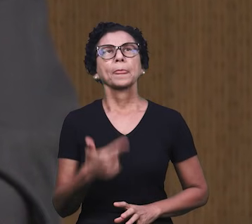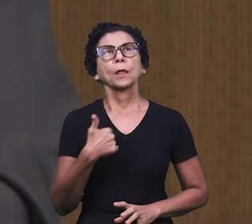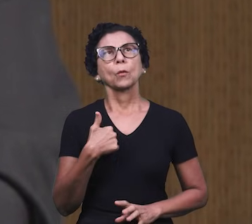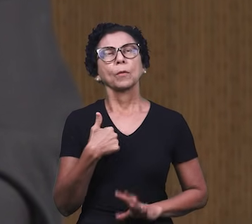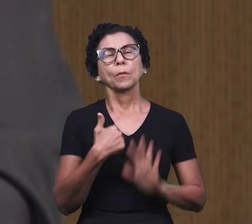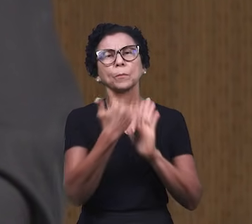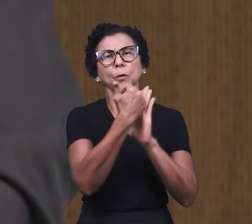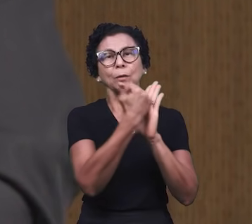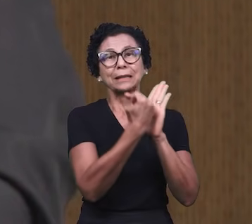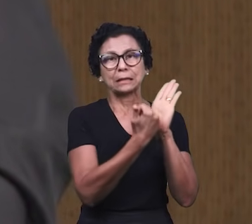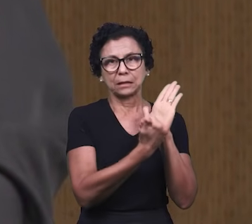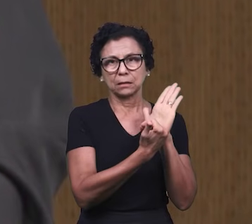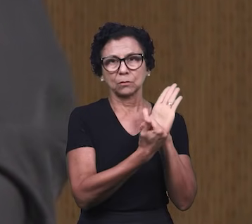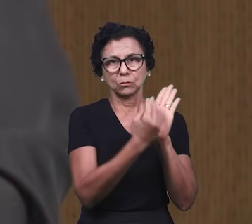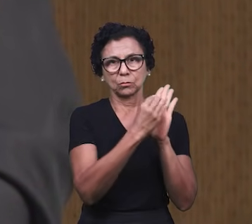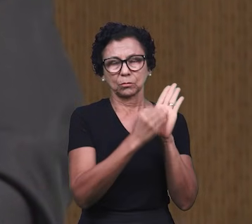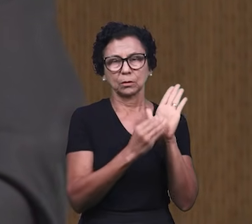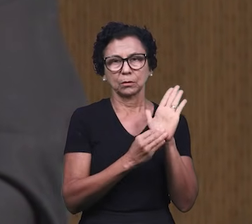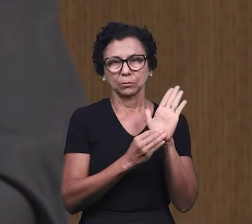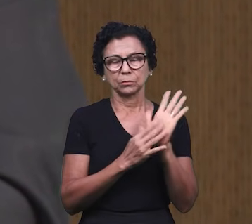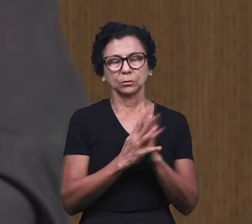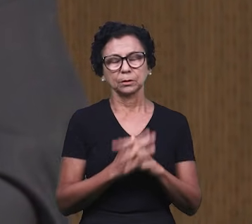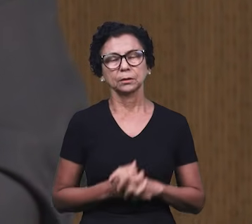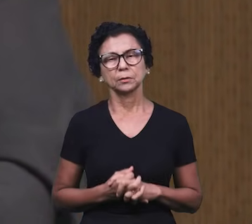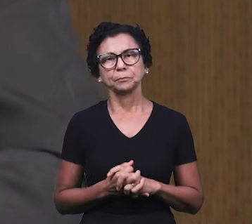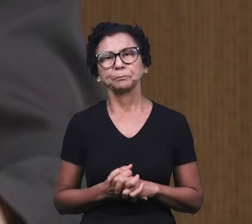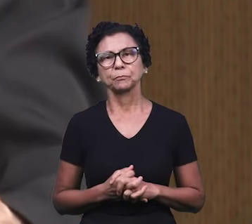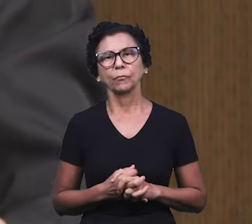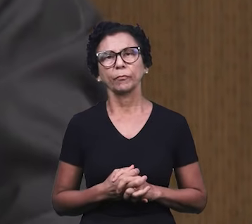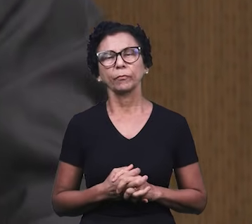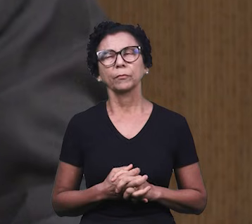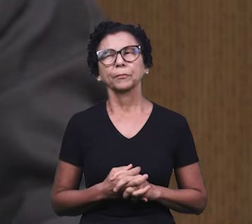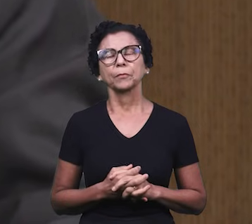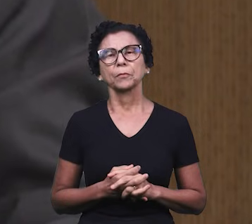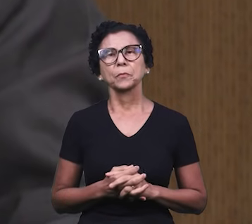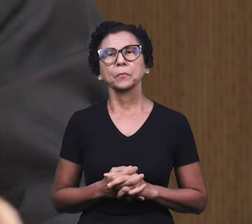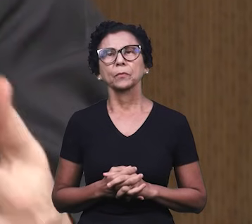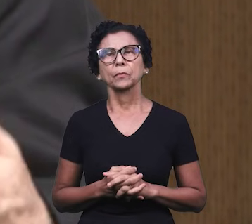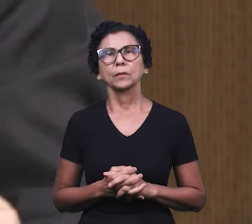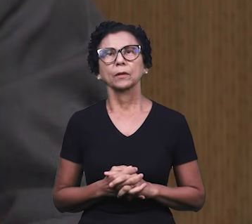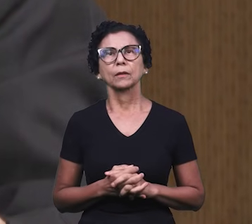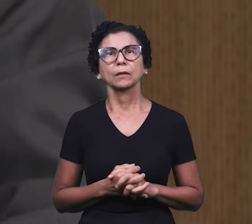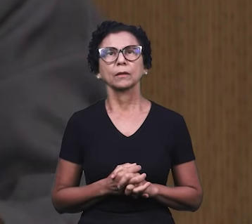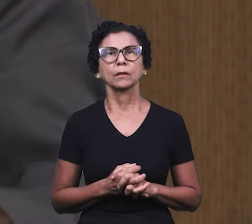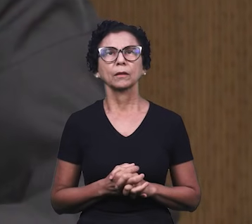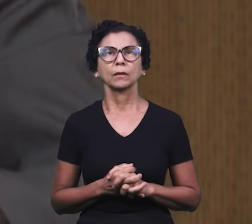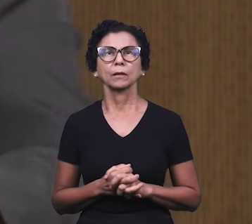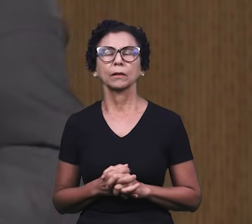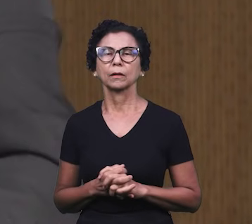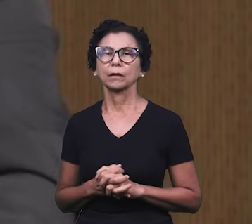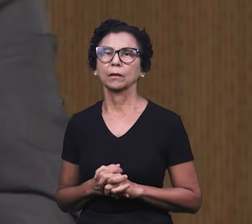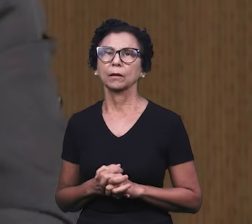programação, aquilo que o pastor Marcos Saúl estava falando aqui. Nós temos uma programação, eu aprendi a